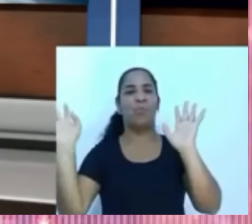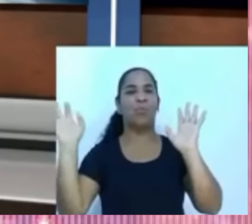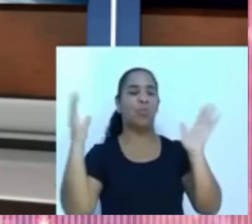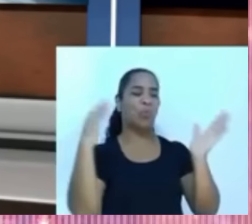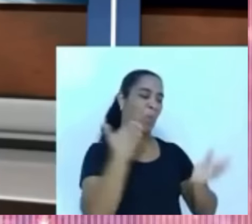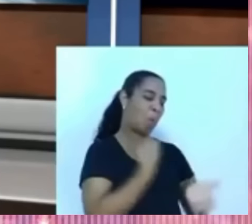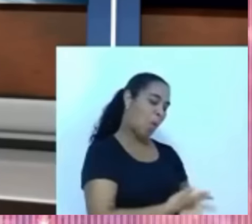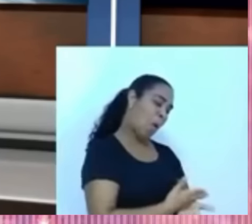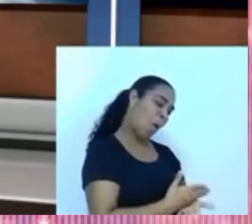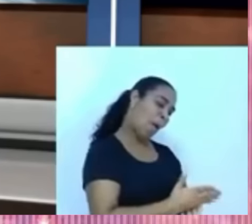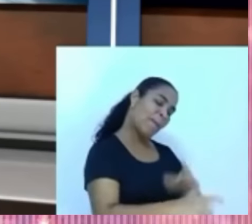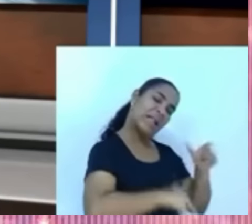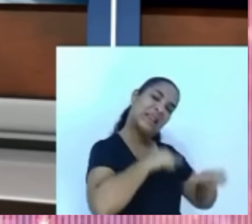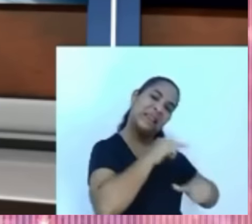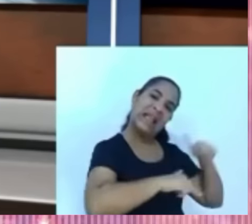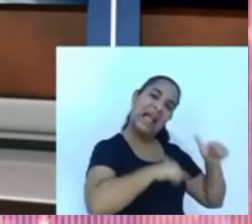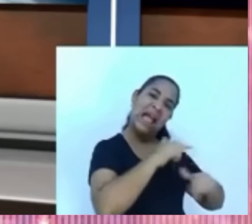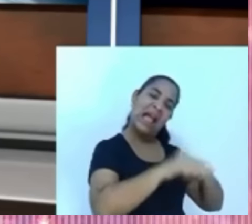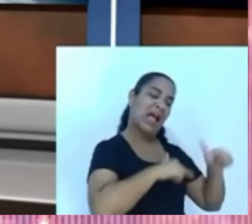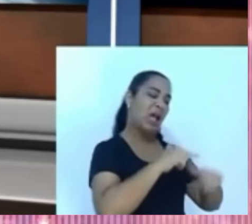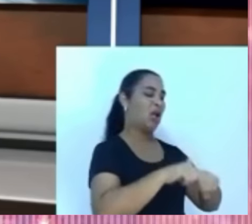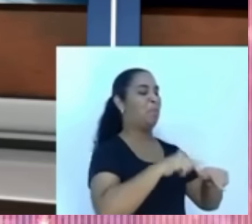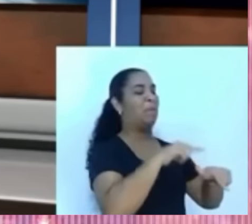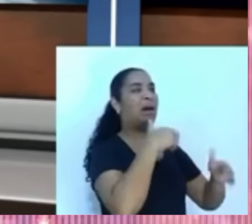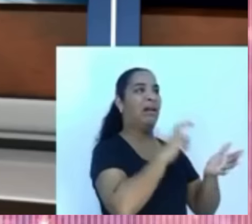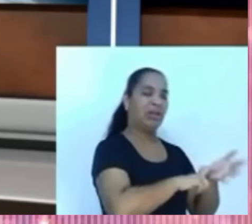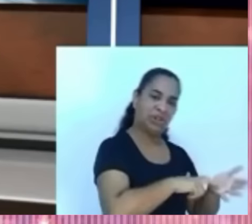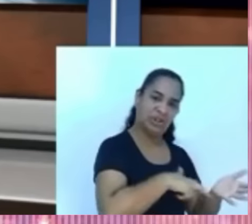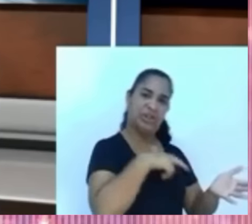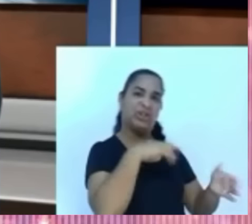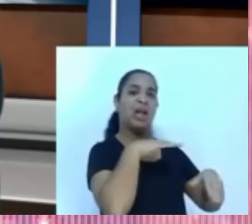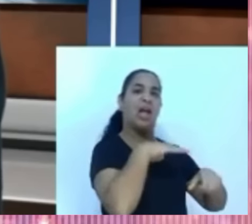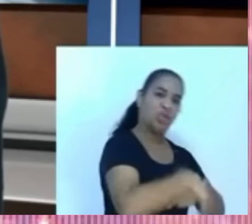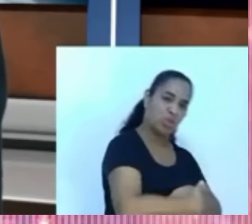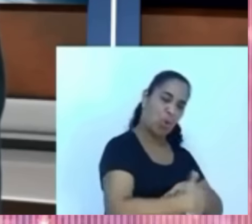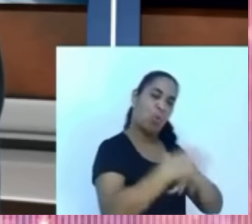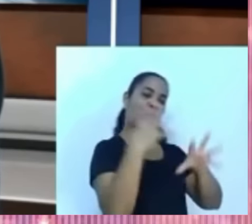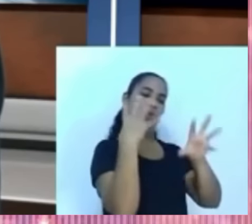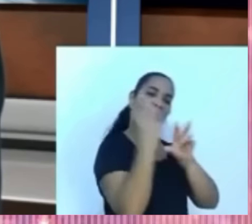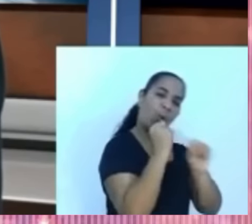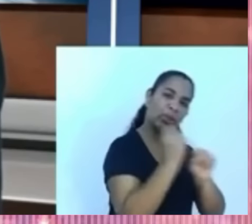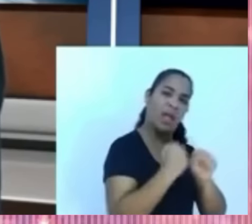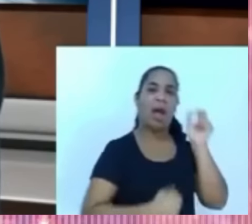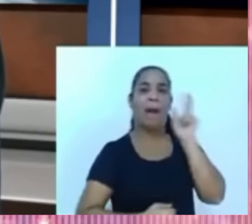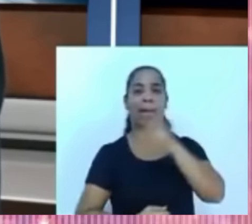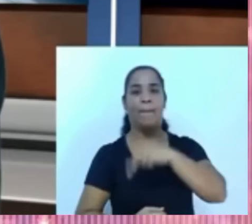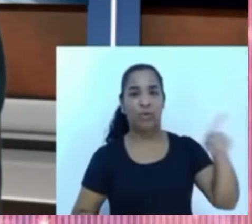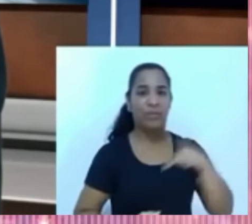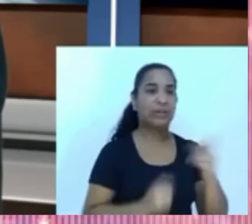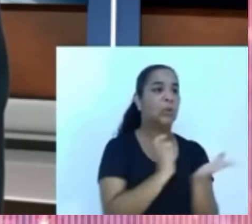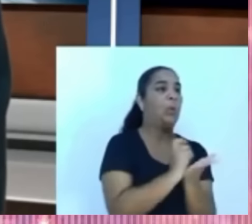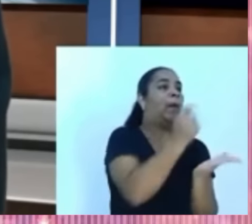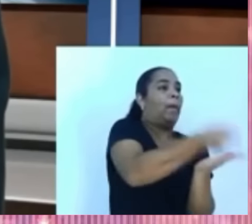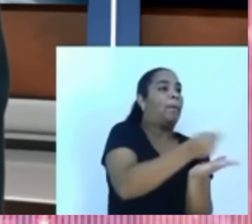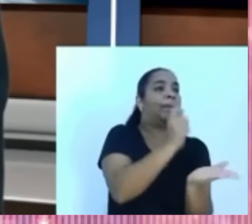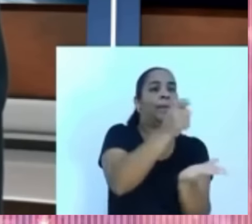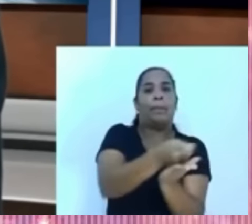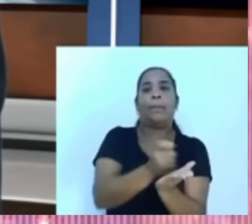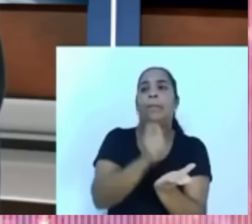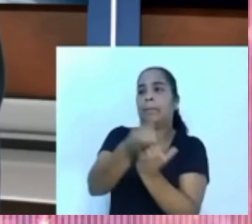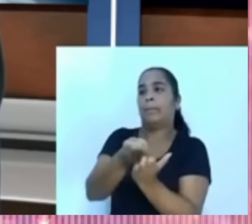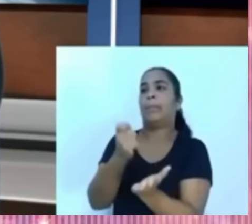de noite de dia é professor é contabilista de um teatro para pagar as dívidas que o seu